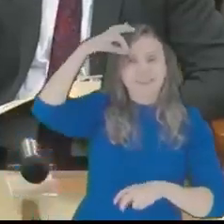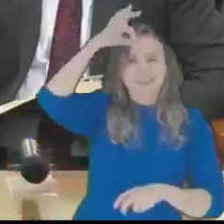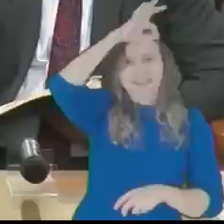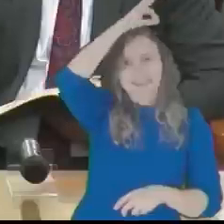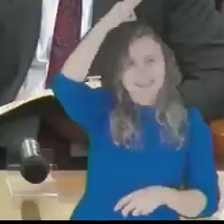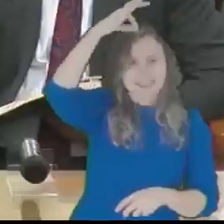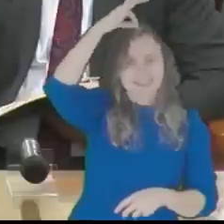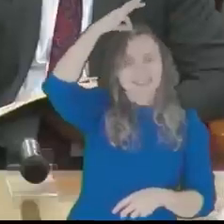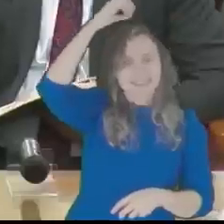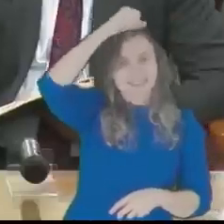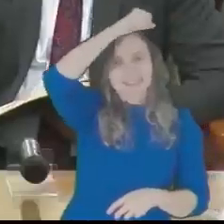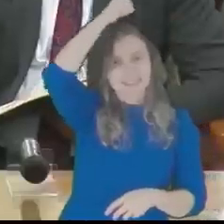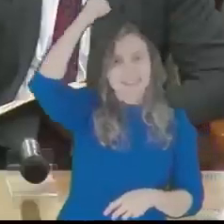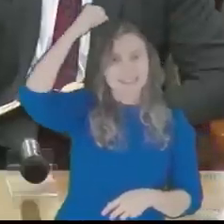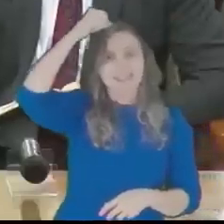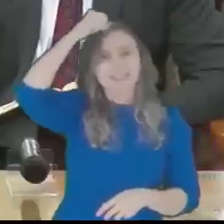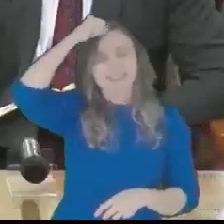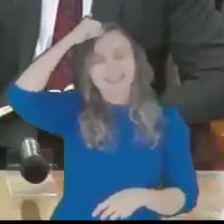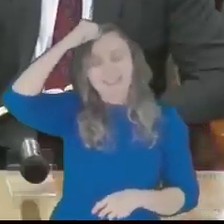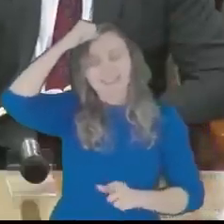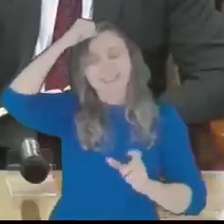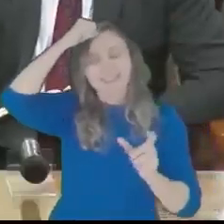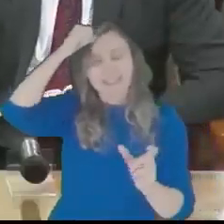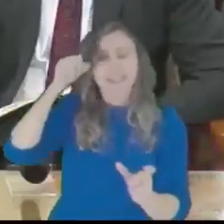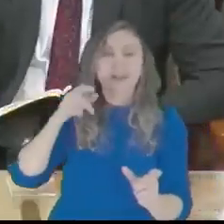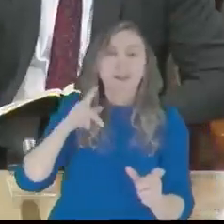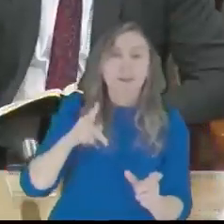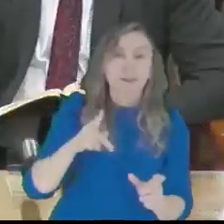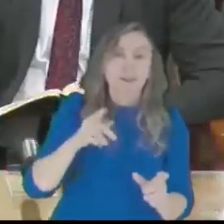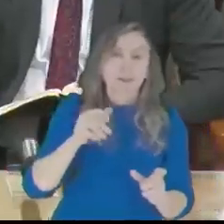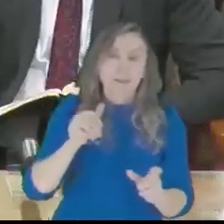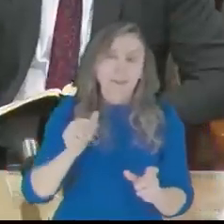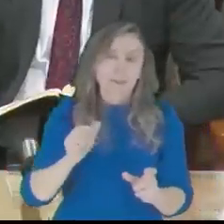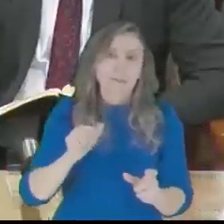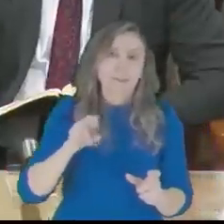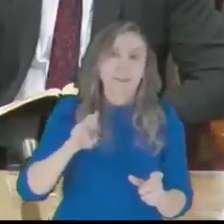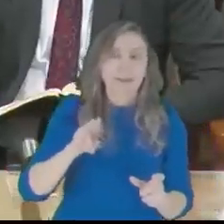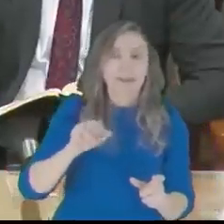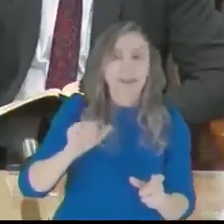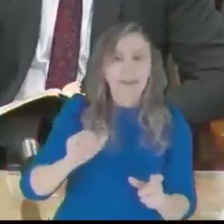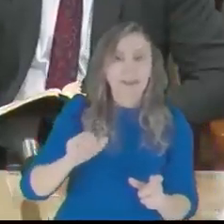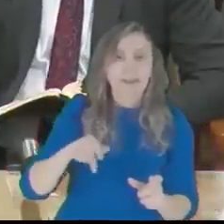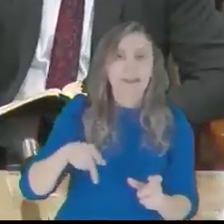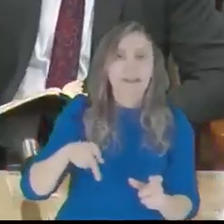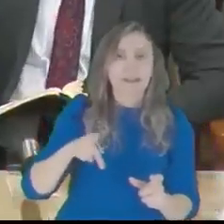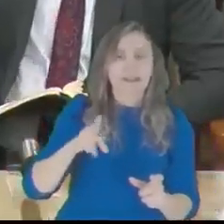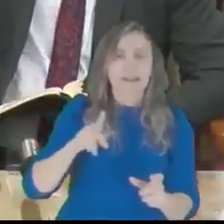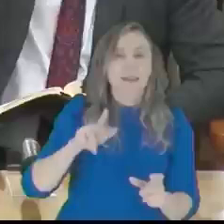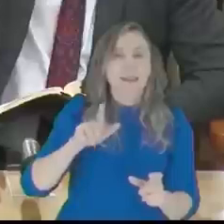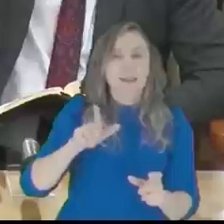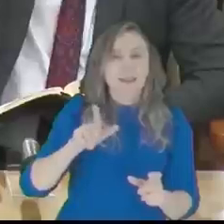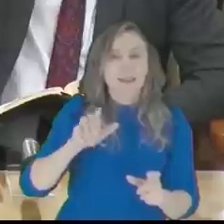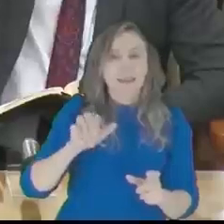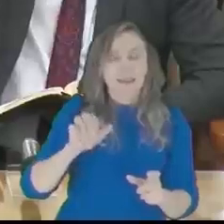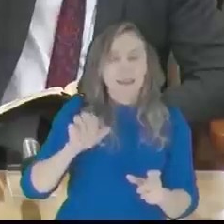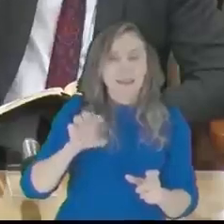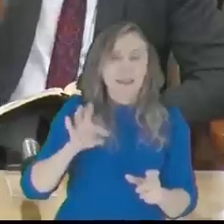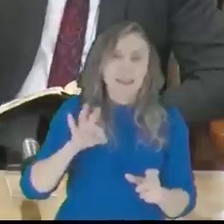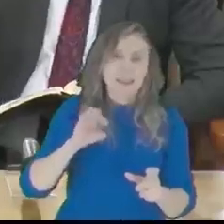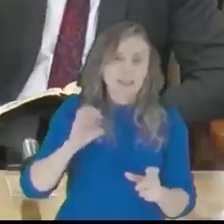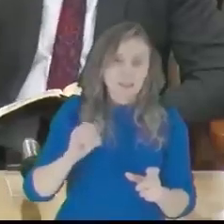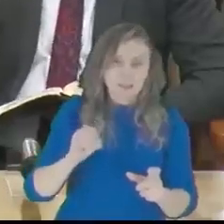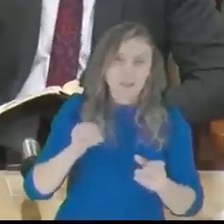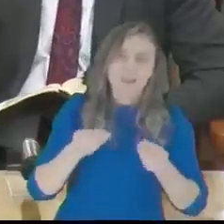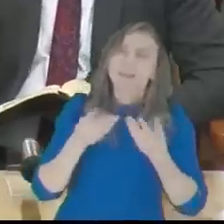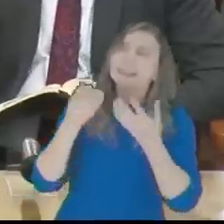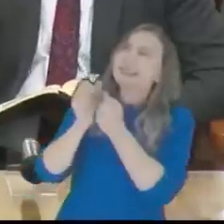por causa do paráclito, por causa do consolador. Quem pode dar glória ao nome de Jesus Cristo